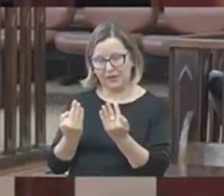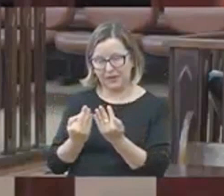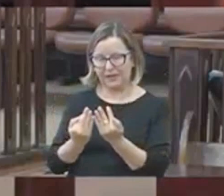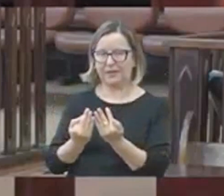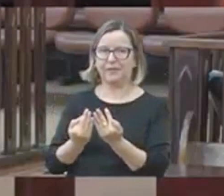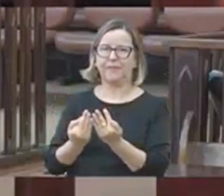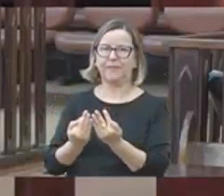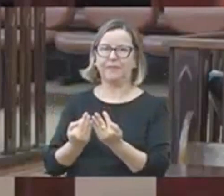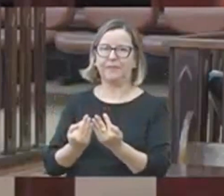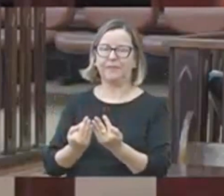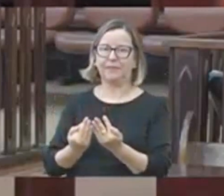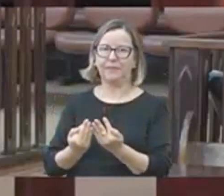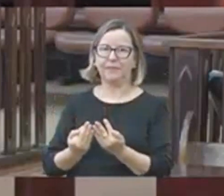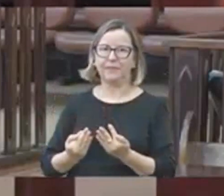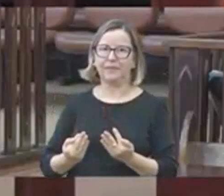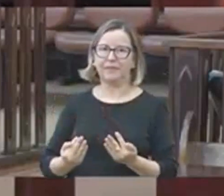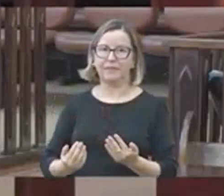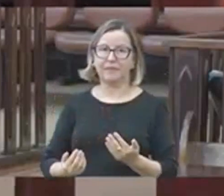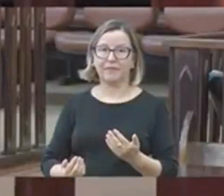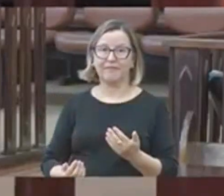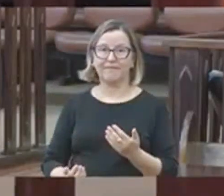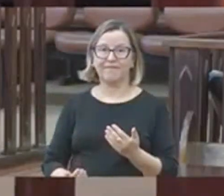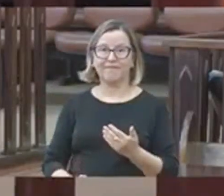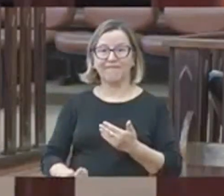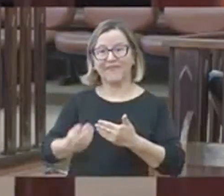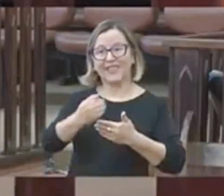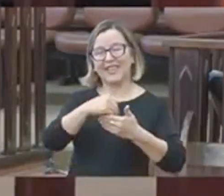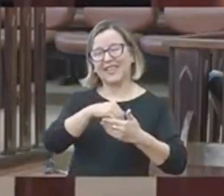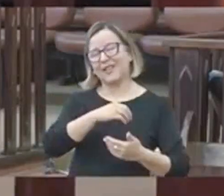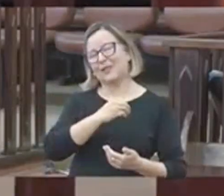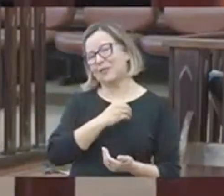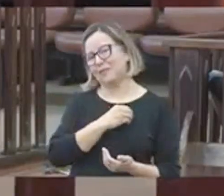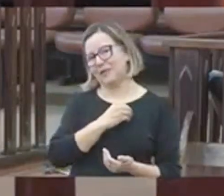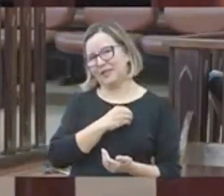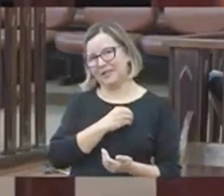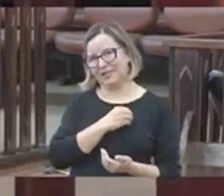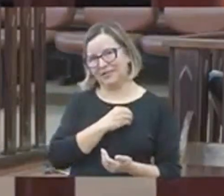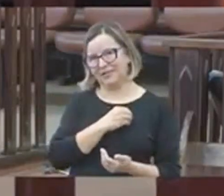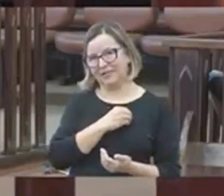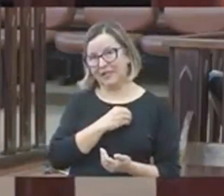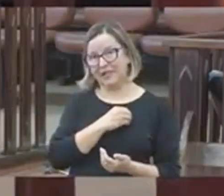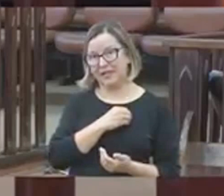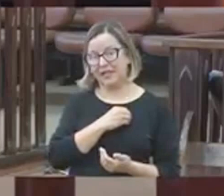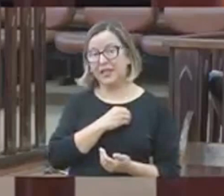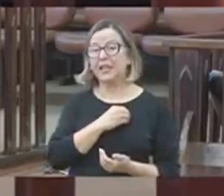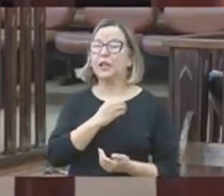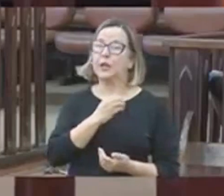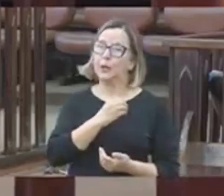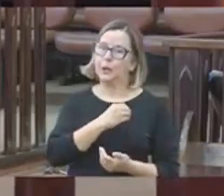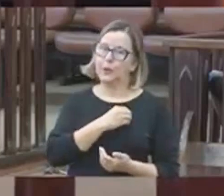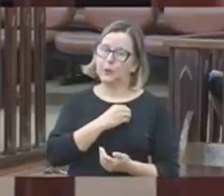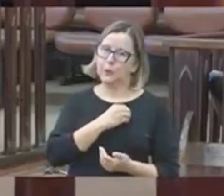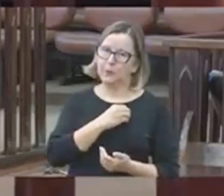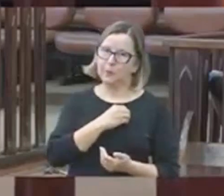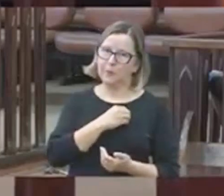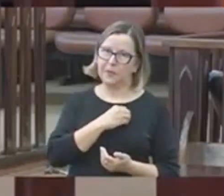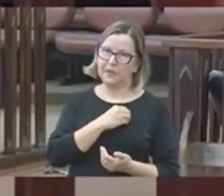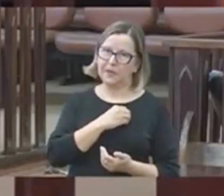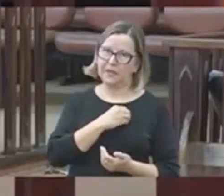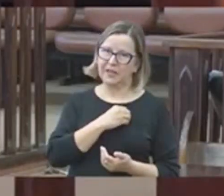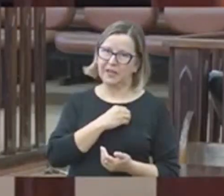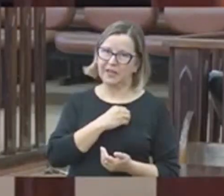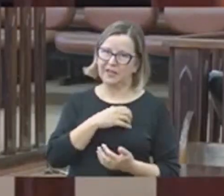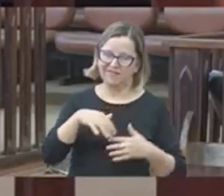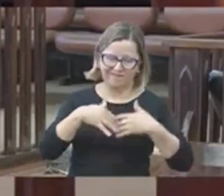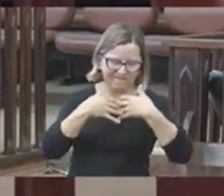análise, entrou o pecado, e esse pecado causou um caos